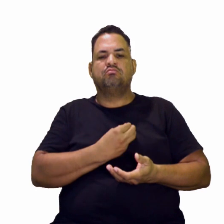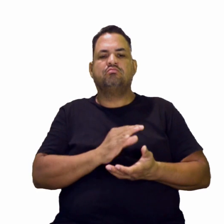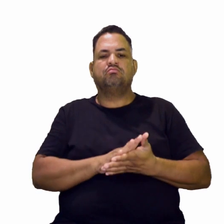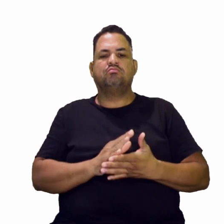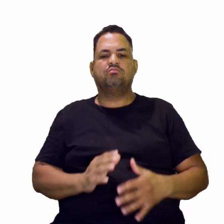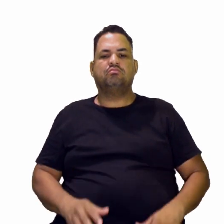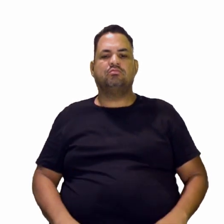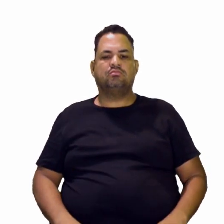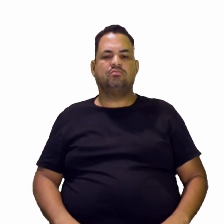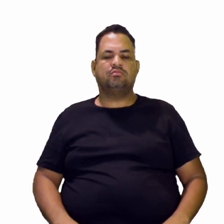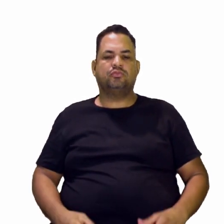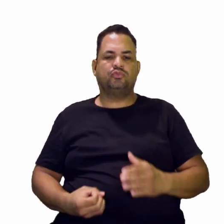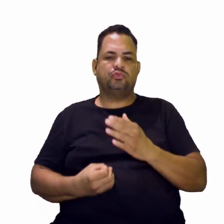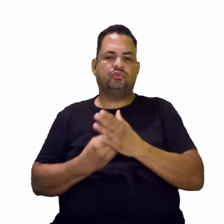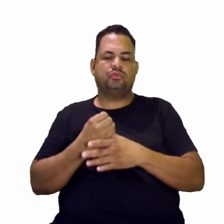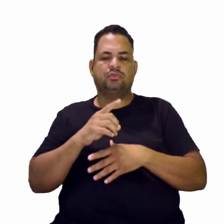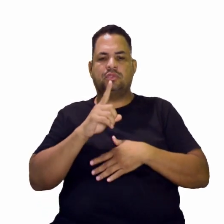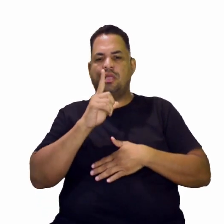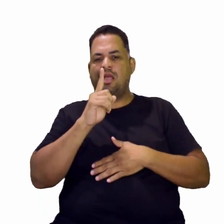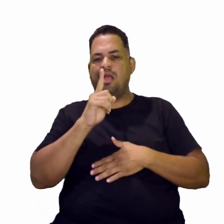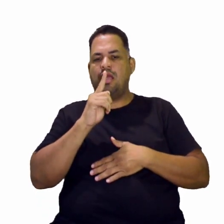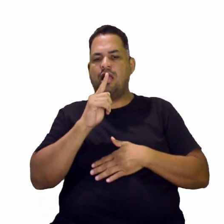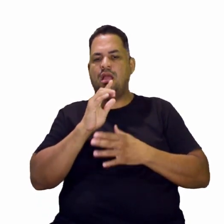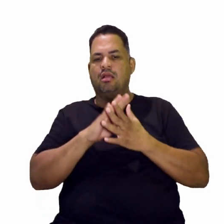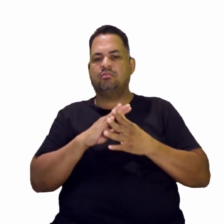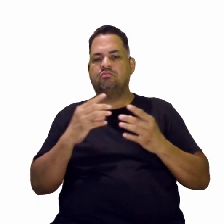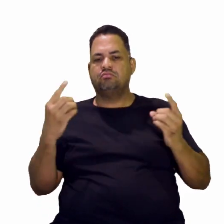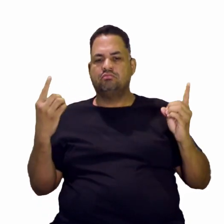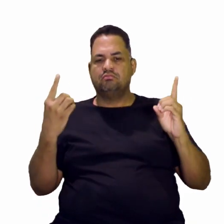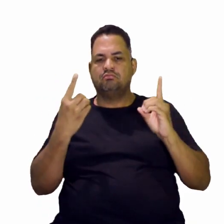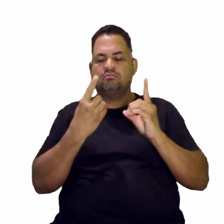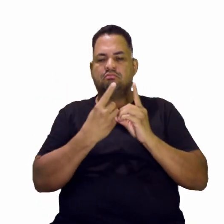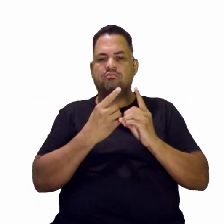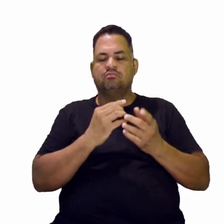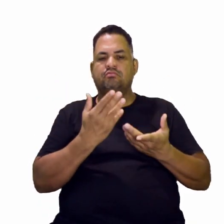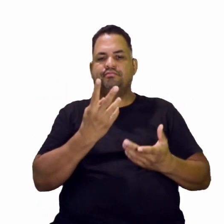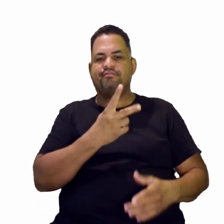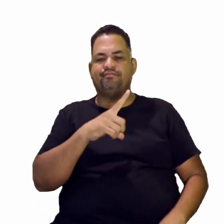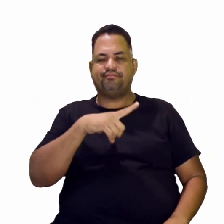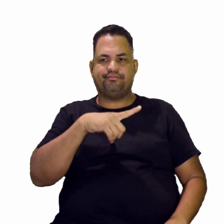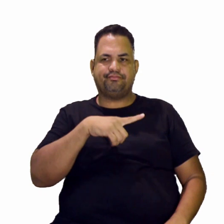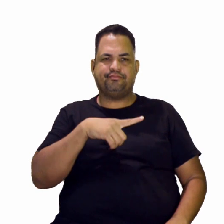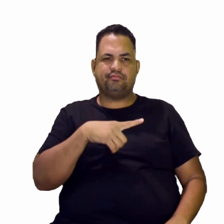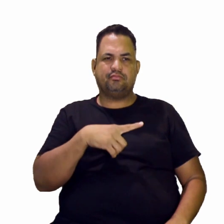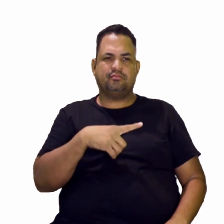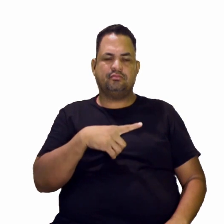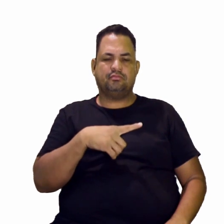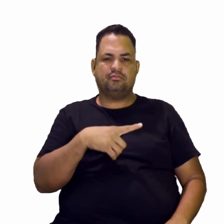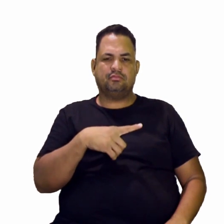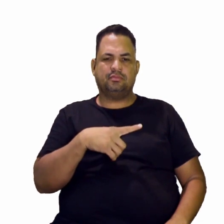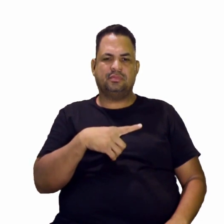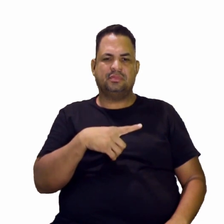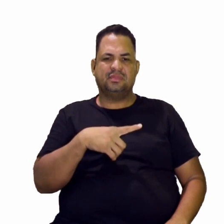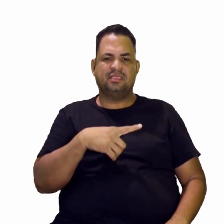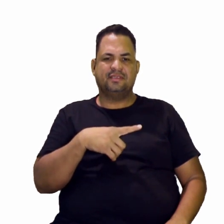vindo da água, do encontro dessas águas. Aí vocês já devem ter visto, né, aqueles